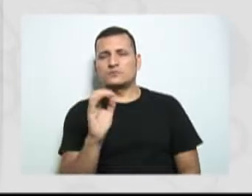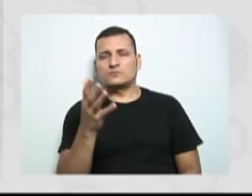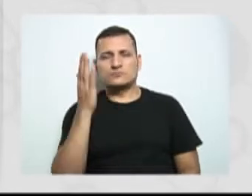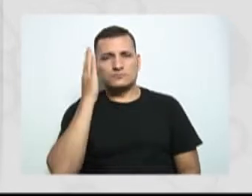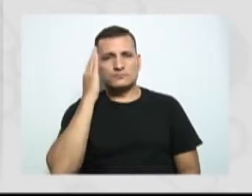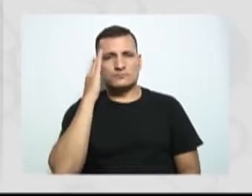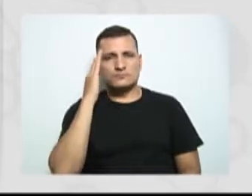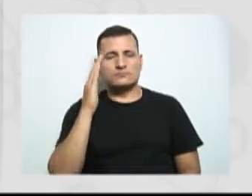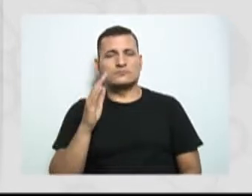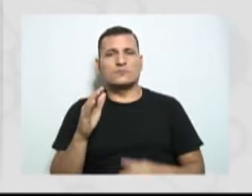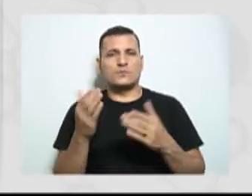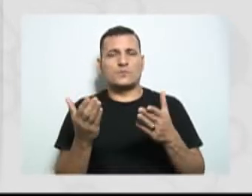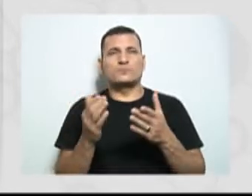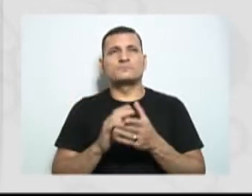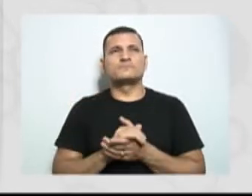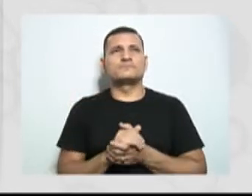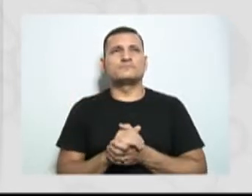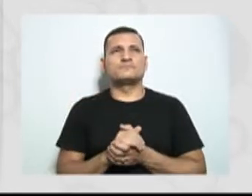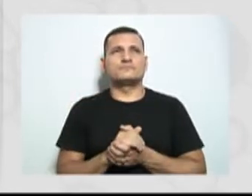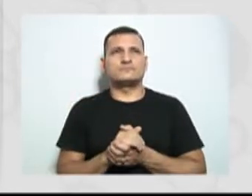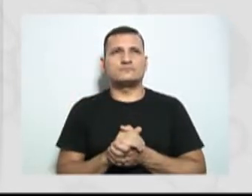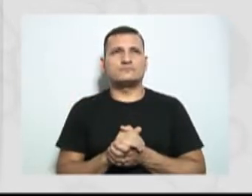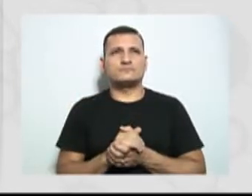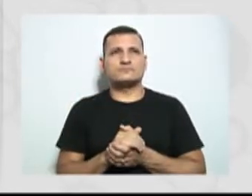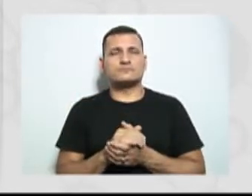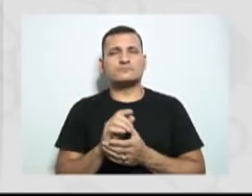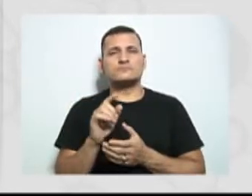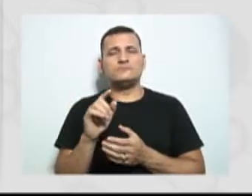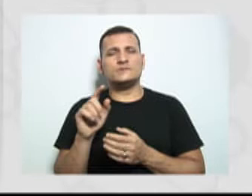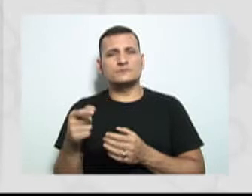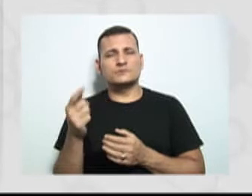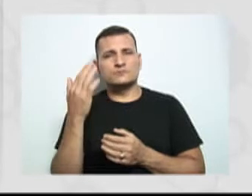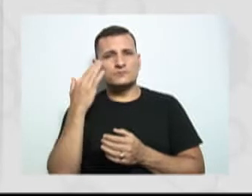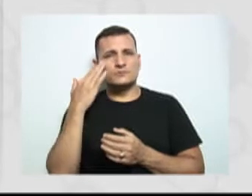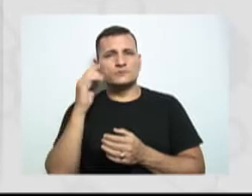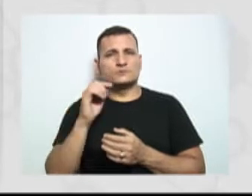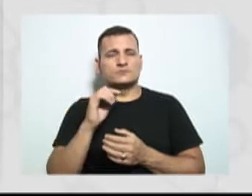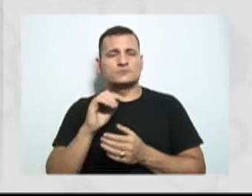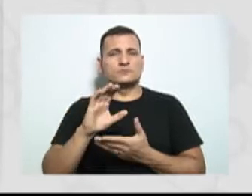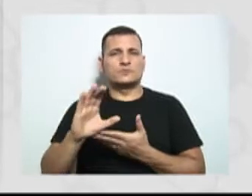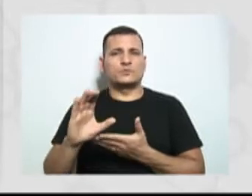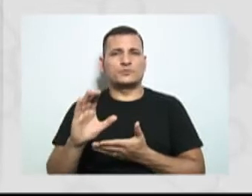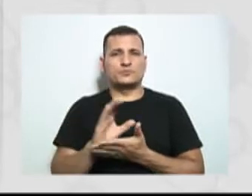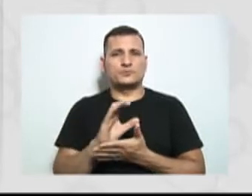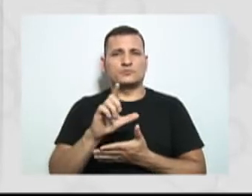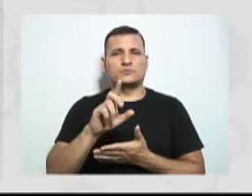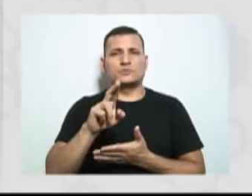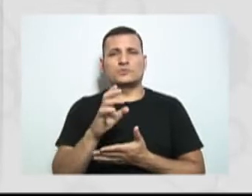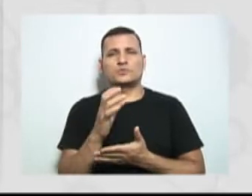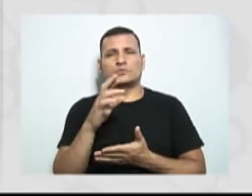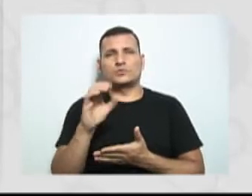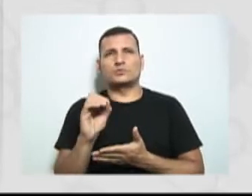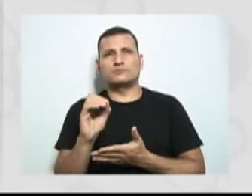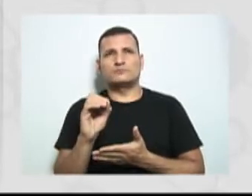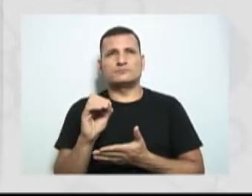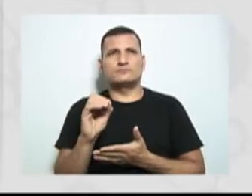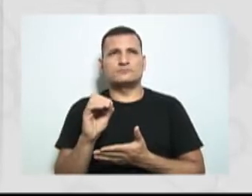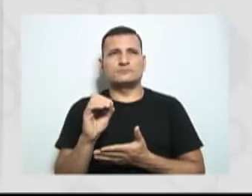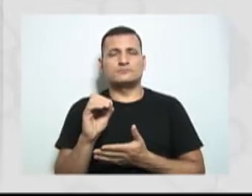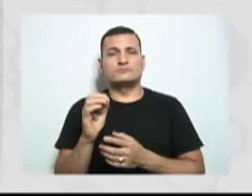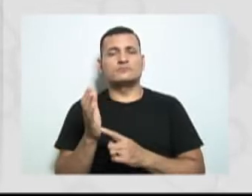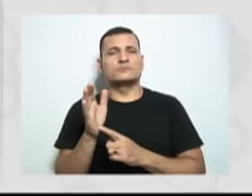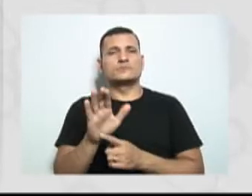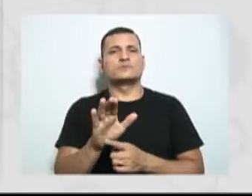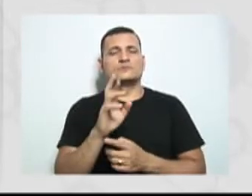ser, consequentemente, para ter o quê? Um lucro após as vendas. É a nossa famosa demonstração